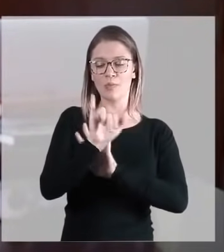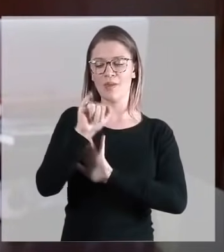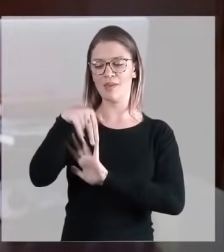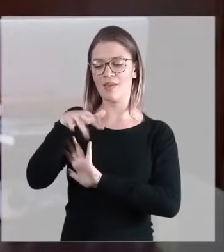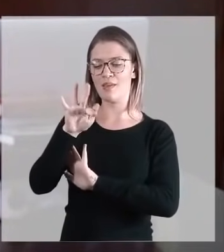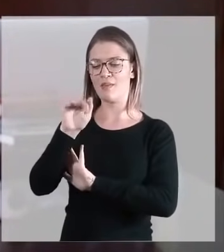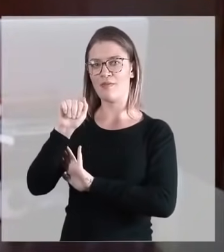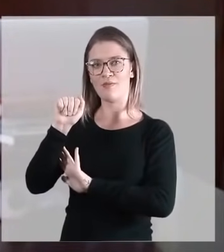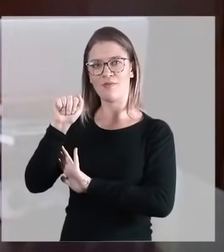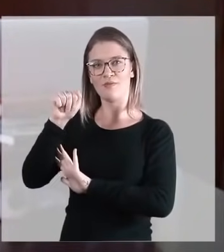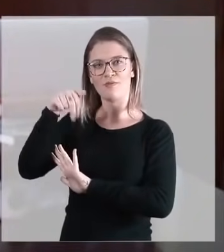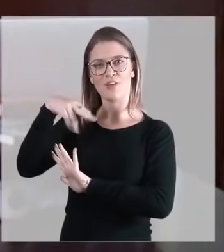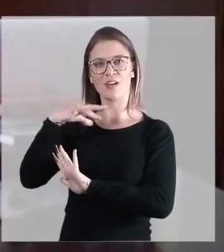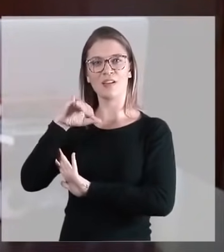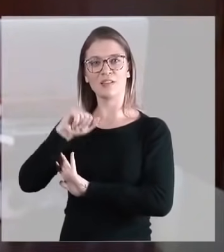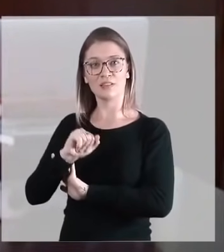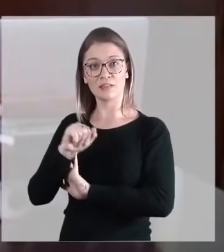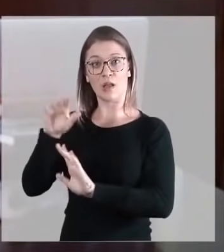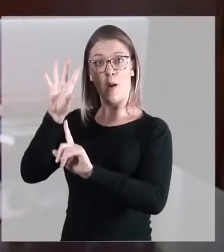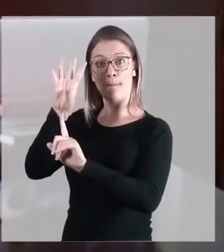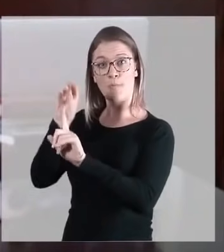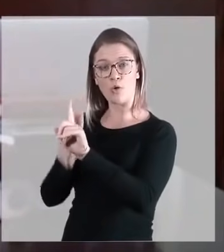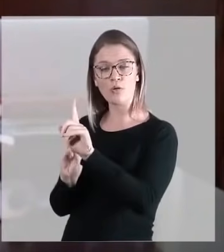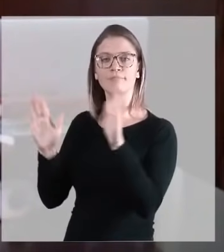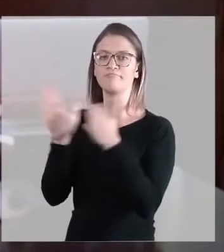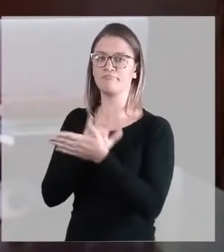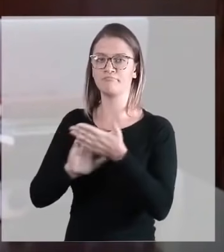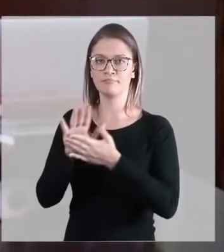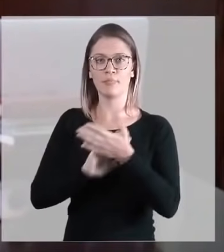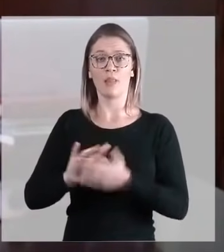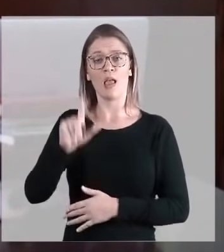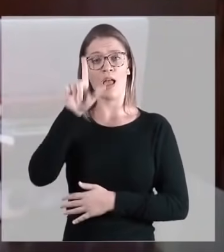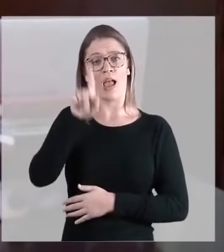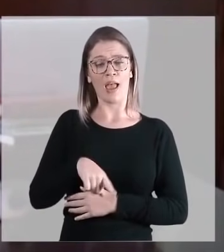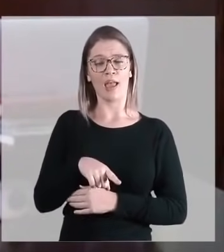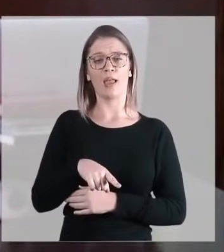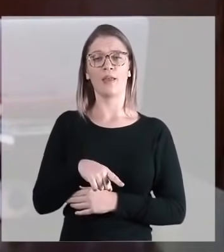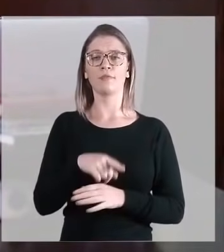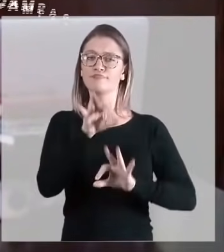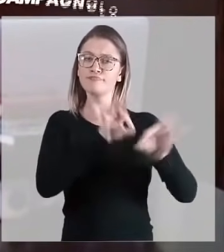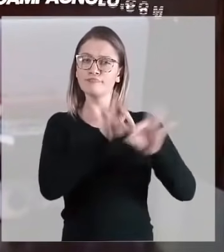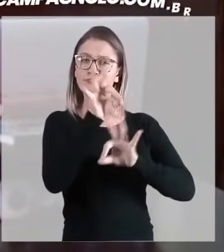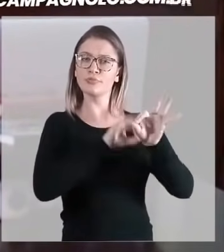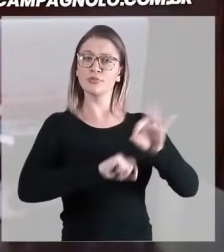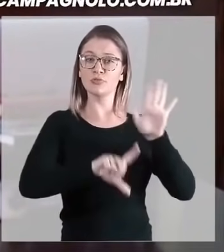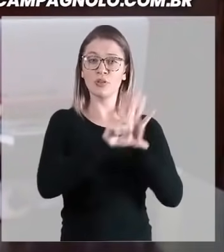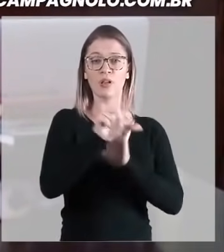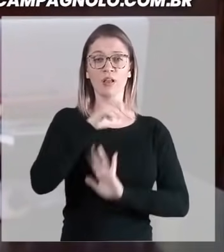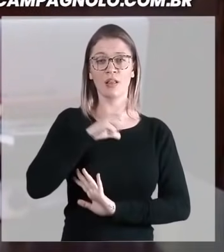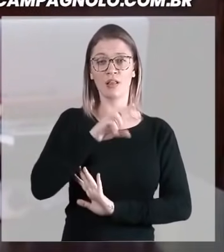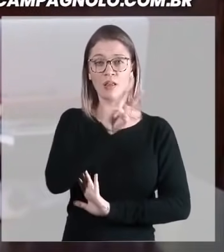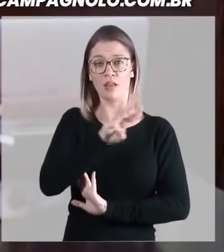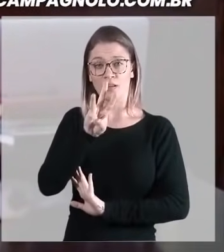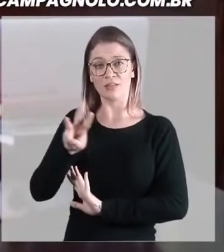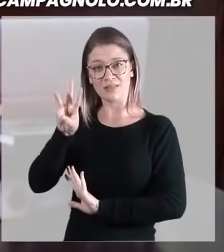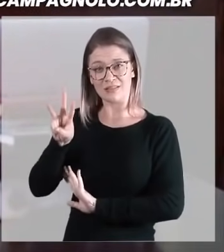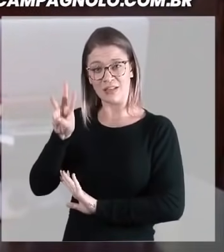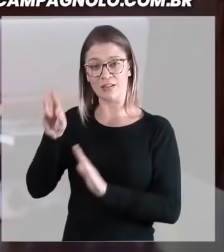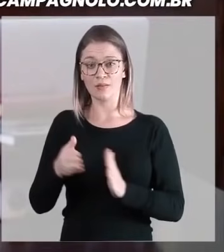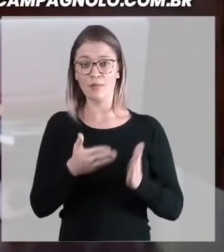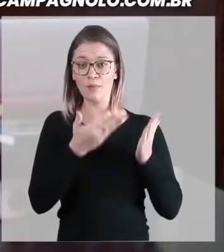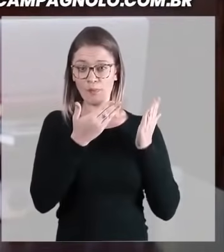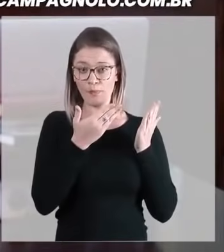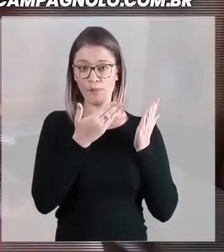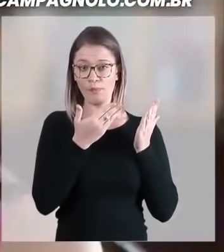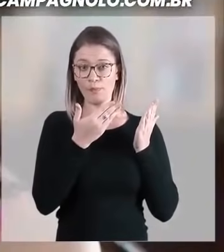Sem Pornografia. Esse PL, assim como todos os nossos projetos de lei, pode ser encontrado no nosso site, anacampagnolo.com.br, no menu